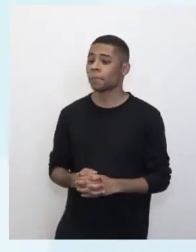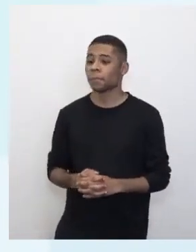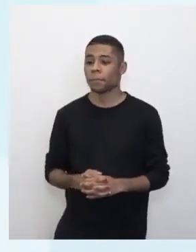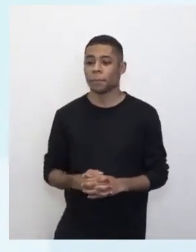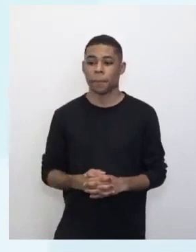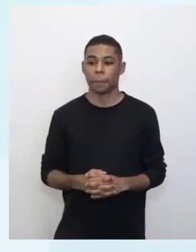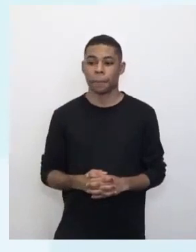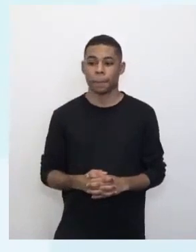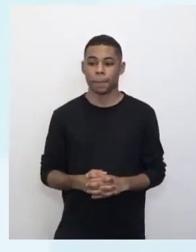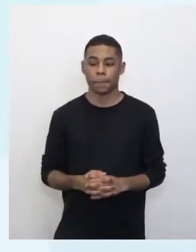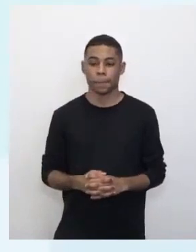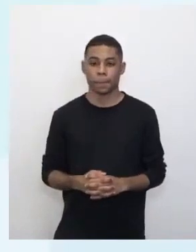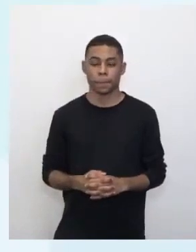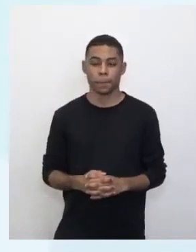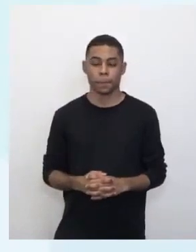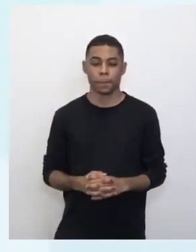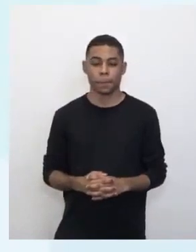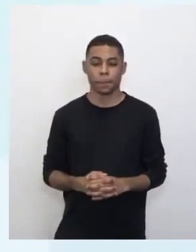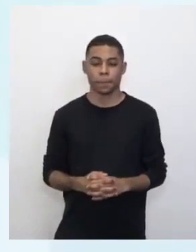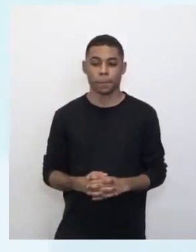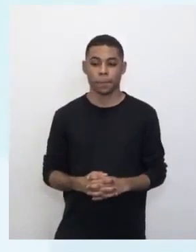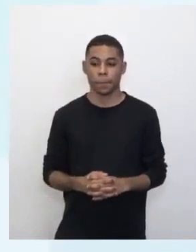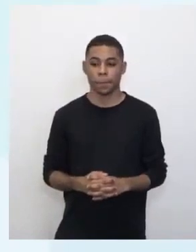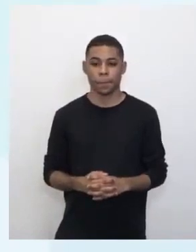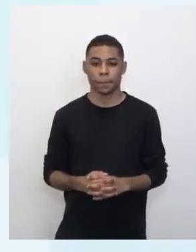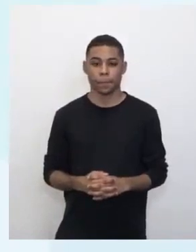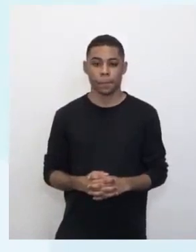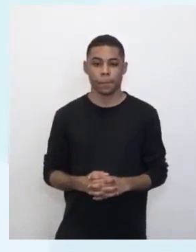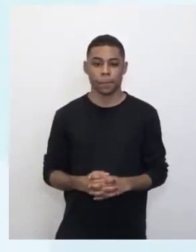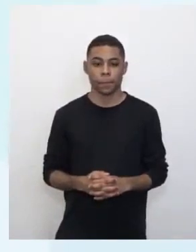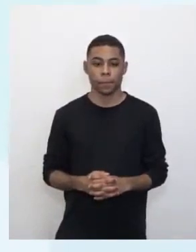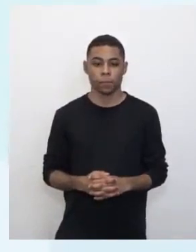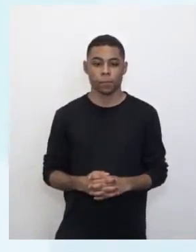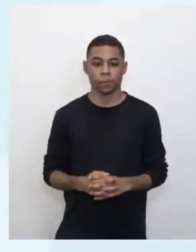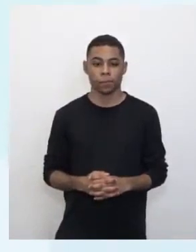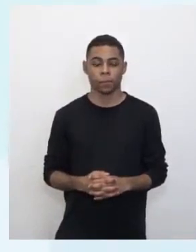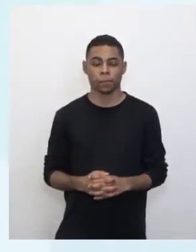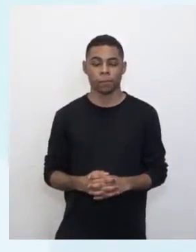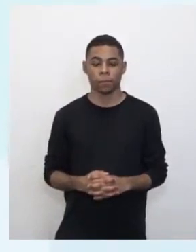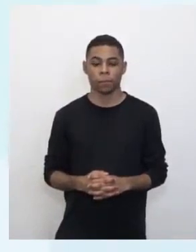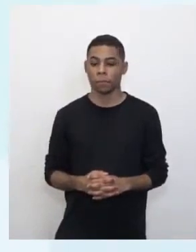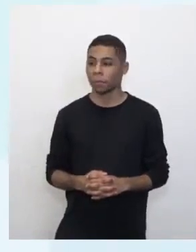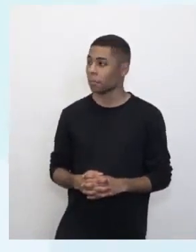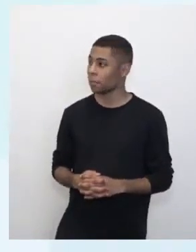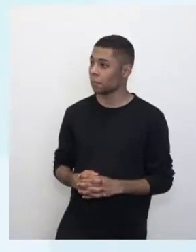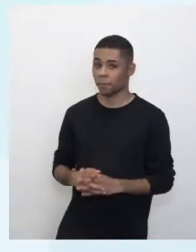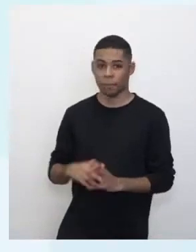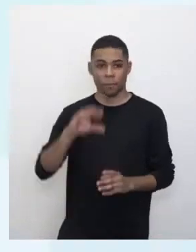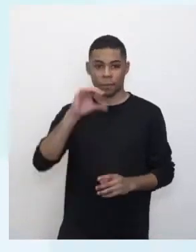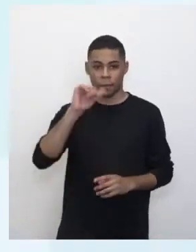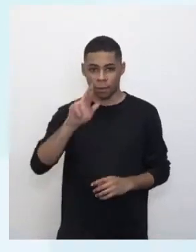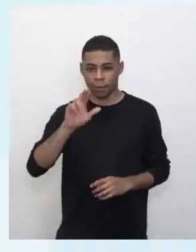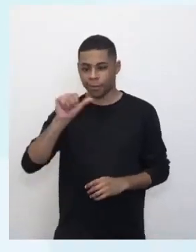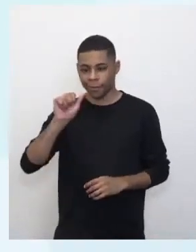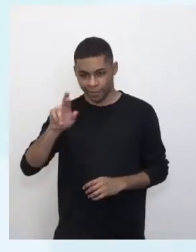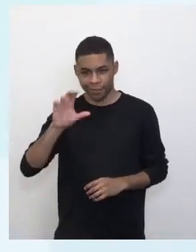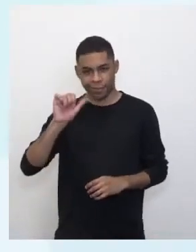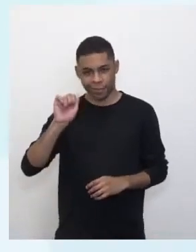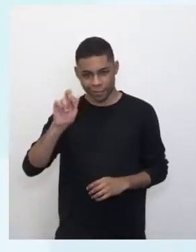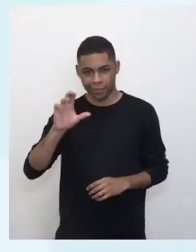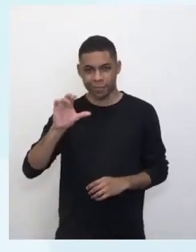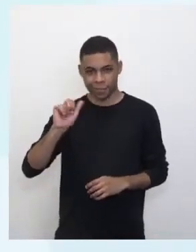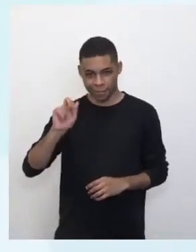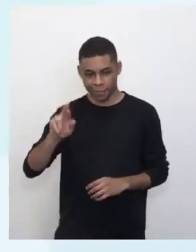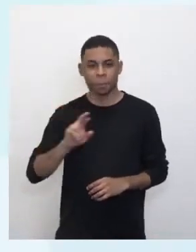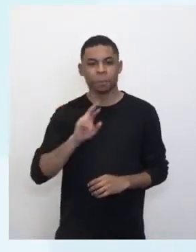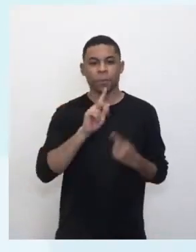um carro. Então, vamos escolhendo aí o que o pessoal está falando. Car is winning, João. Car. Okay. Guilherme,